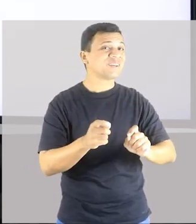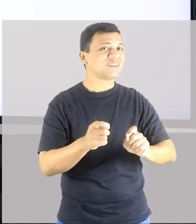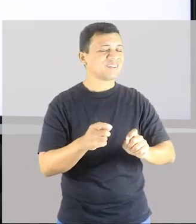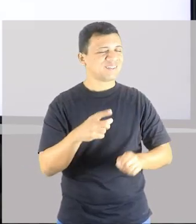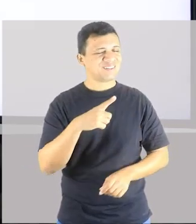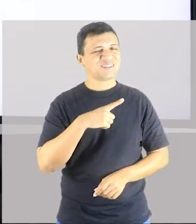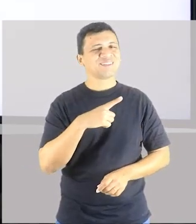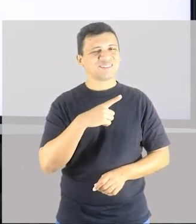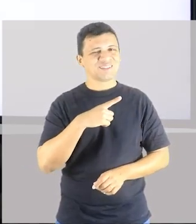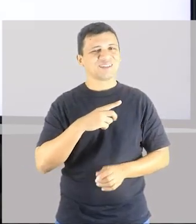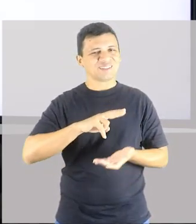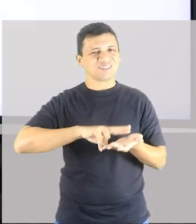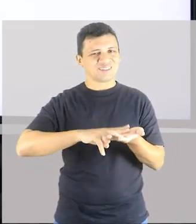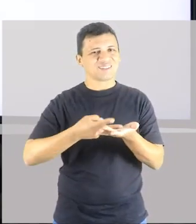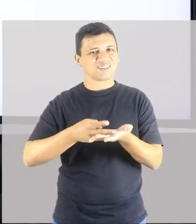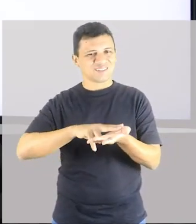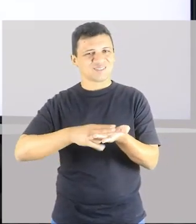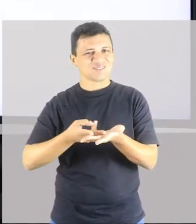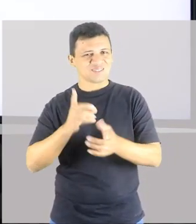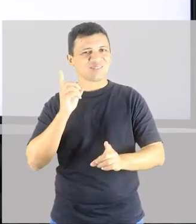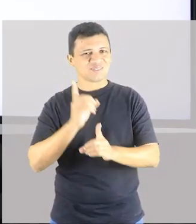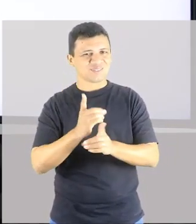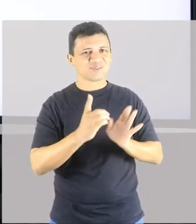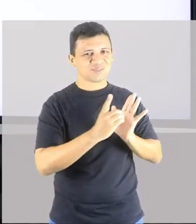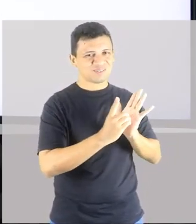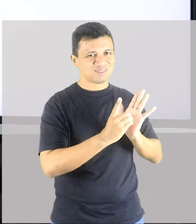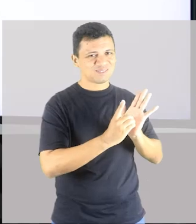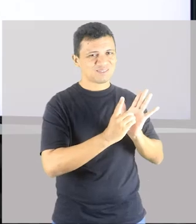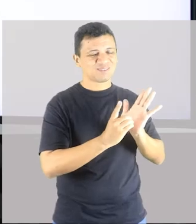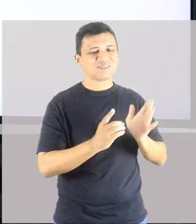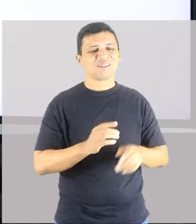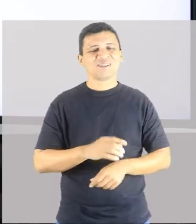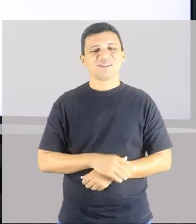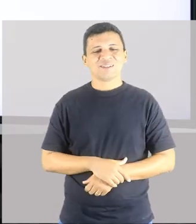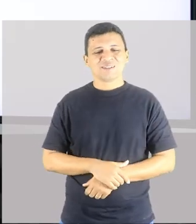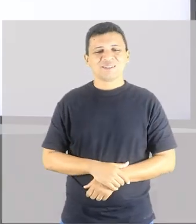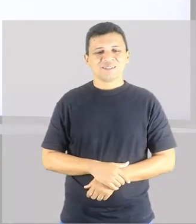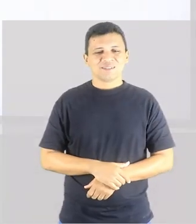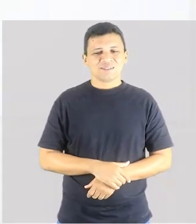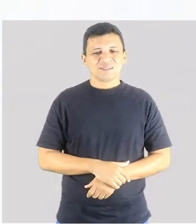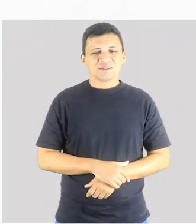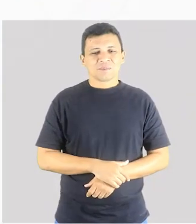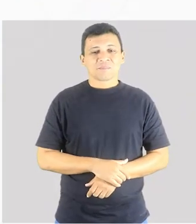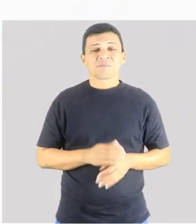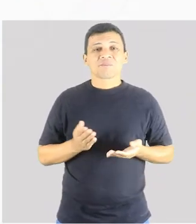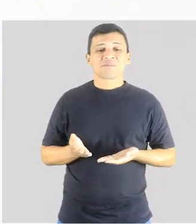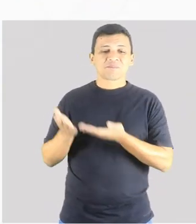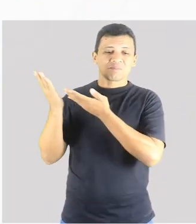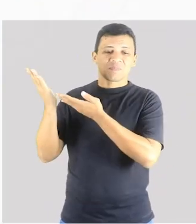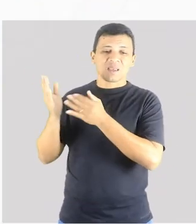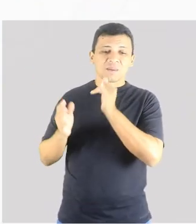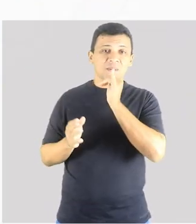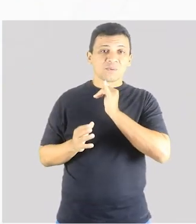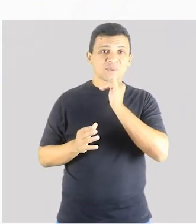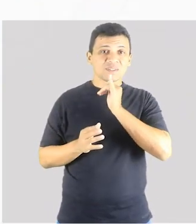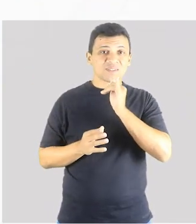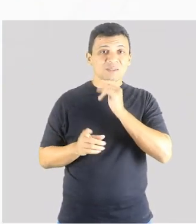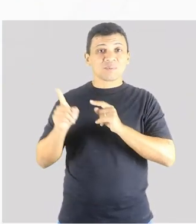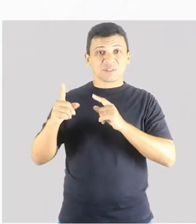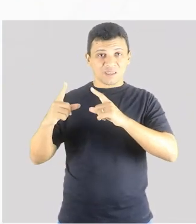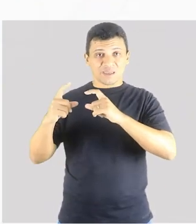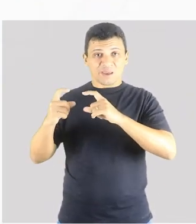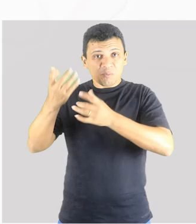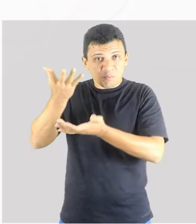vai te dar essa tradução ou esse significado, esse sentido, tá? Aqui eu trouxe um exemplo para vocês, é um print, tá?